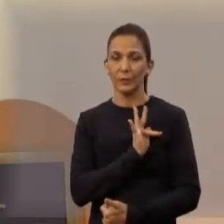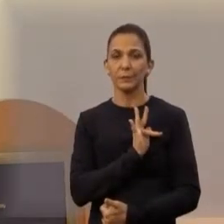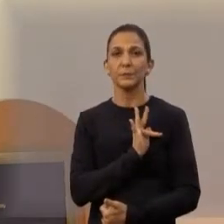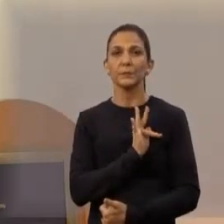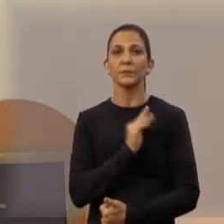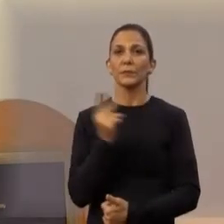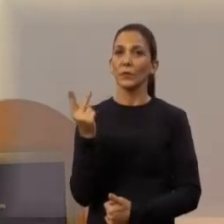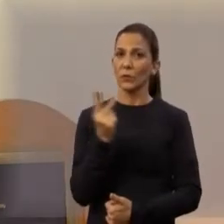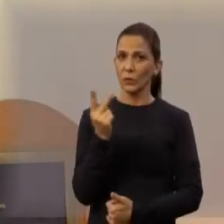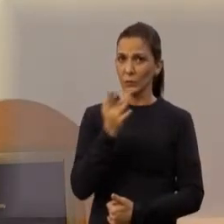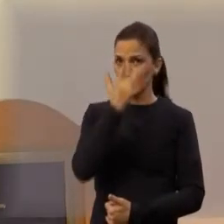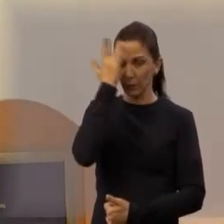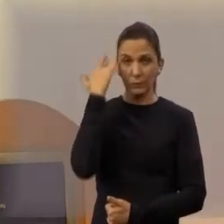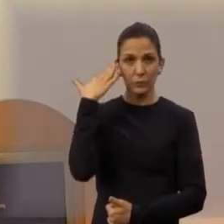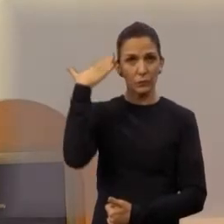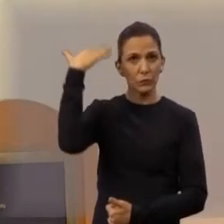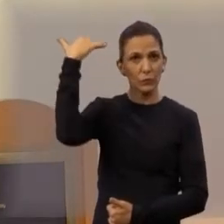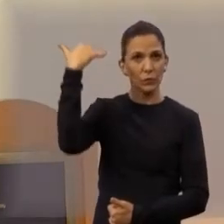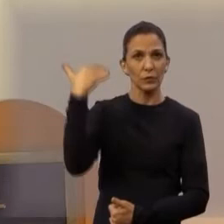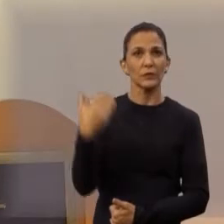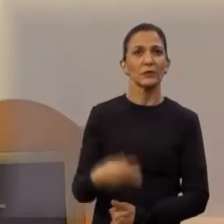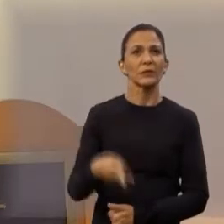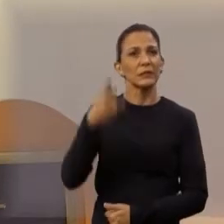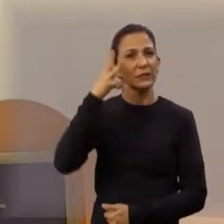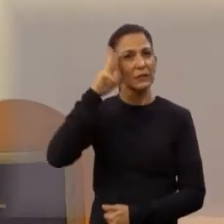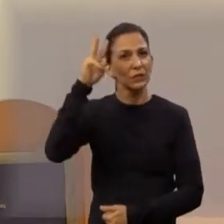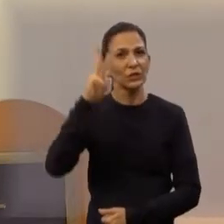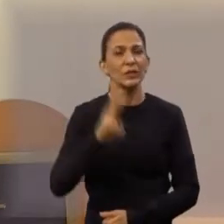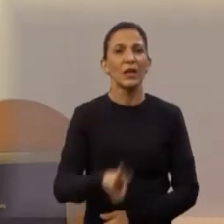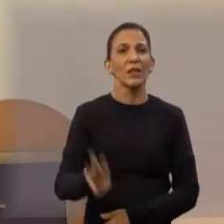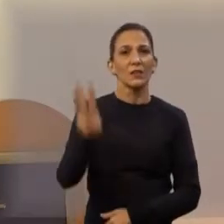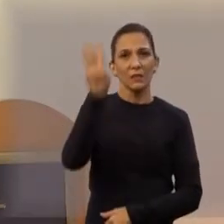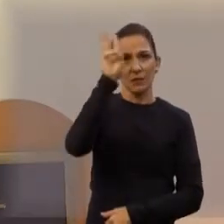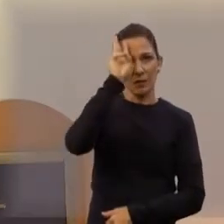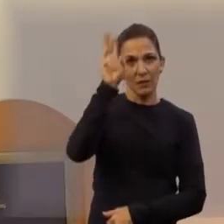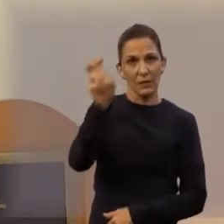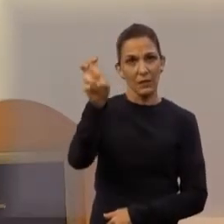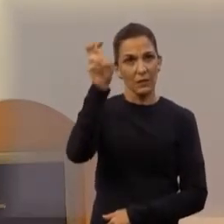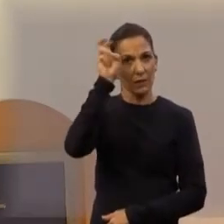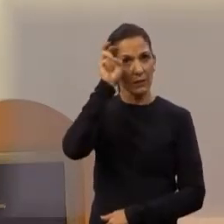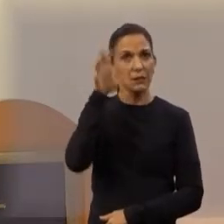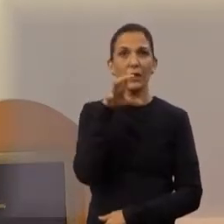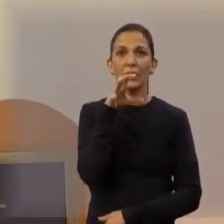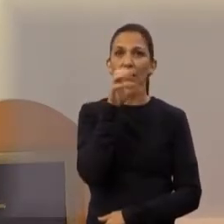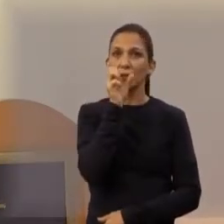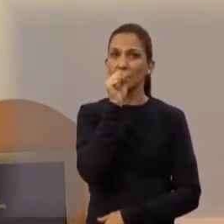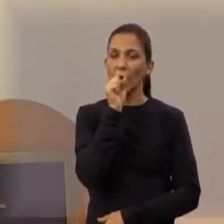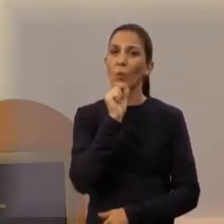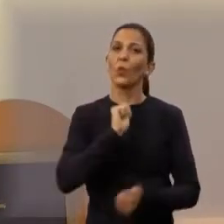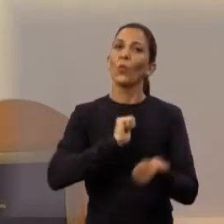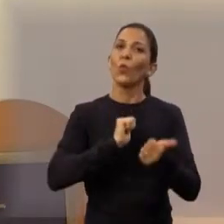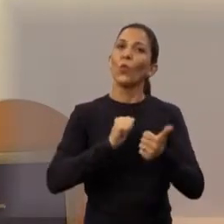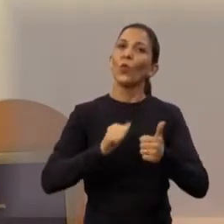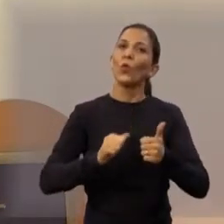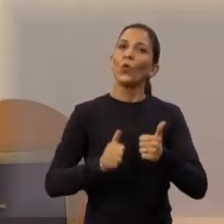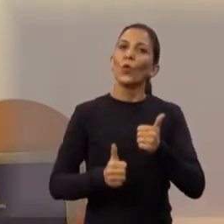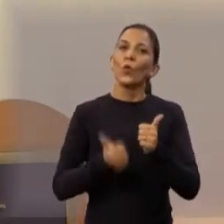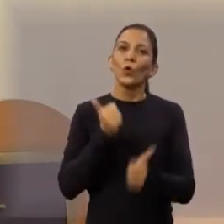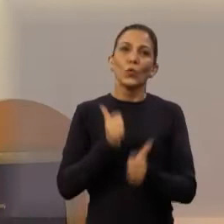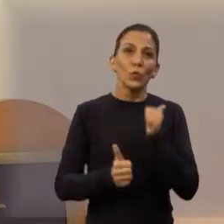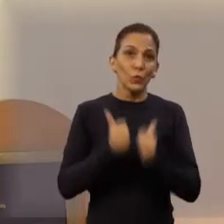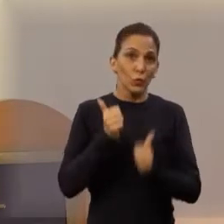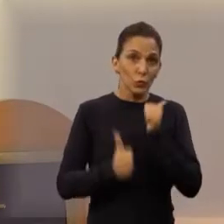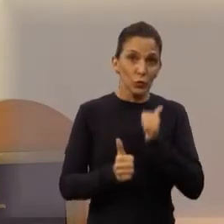que 3 dias por semana terças Quintas e sábados em pensa em passar o melhor do futebol as